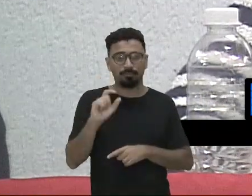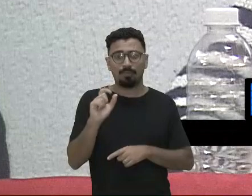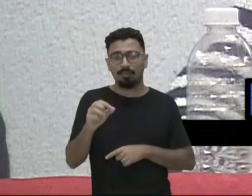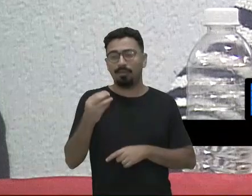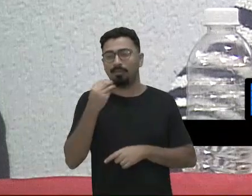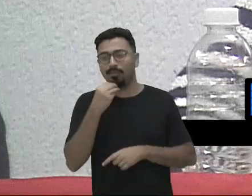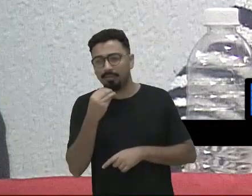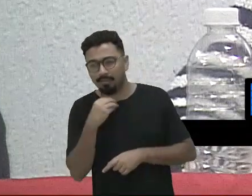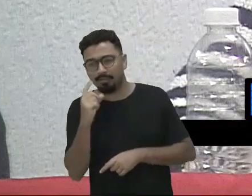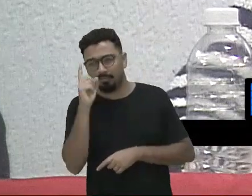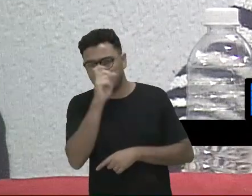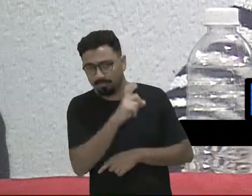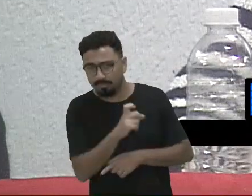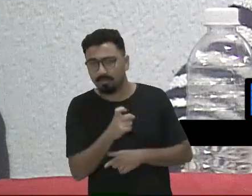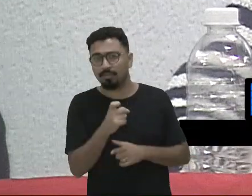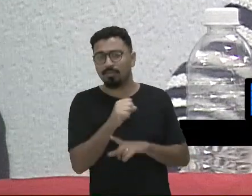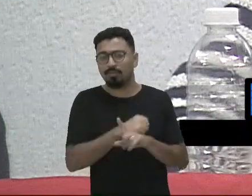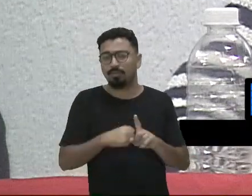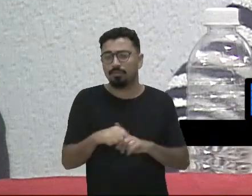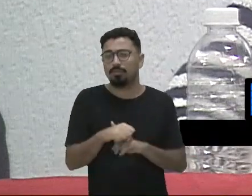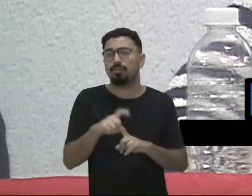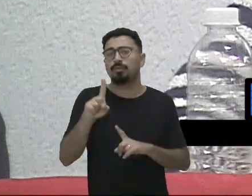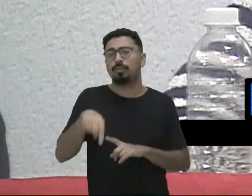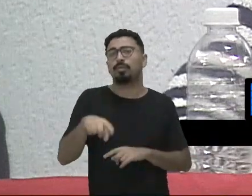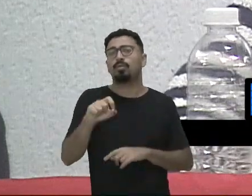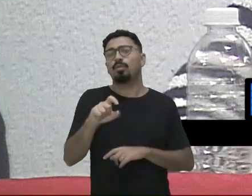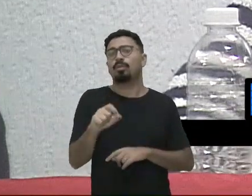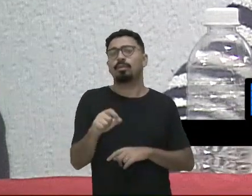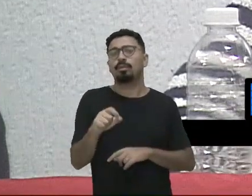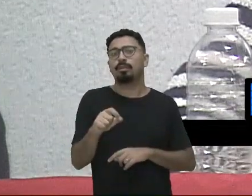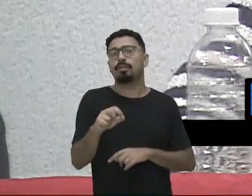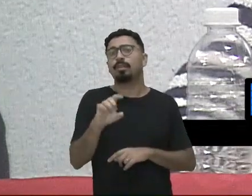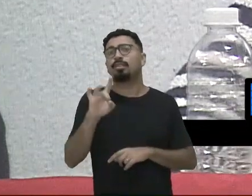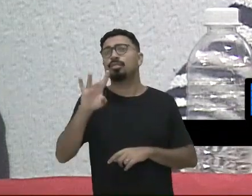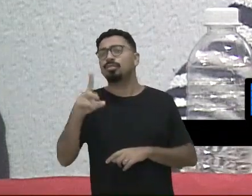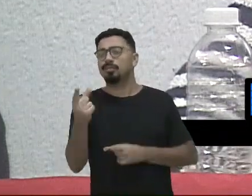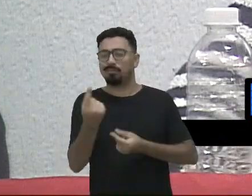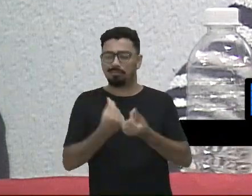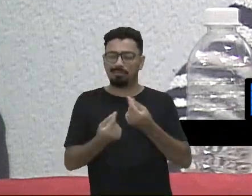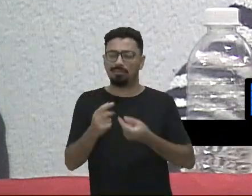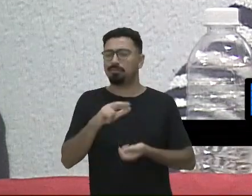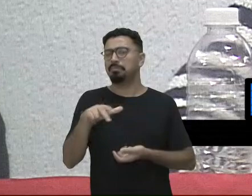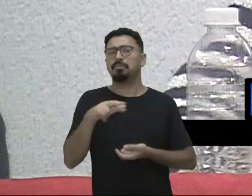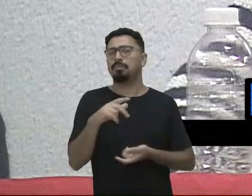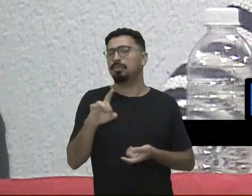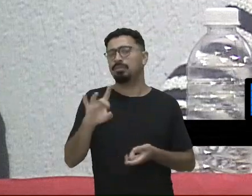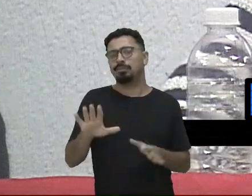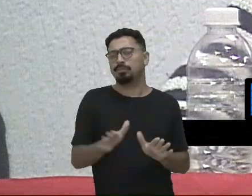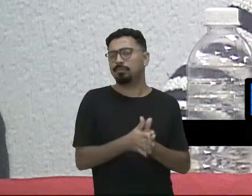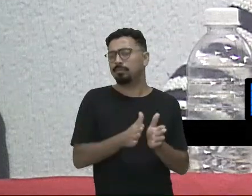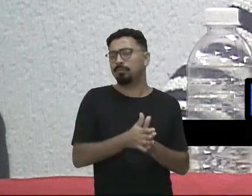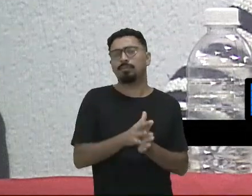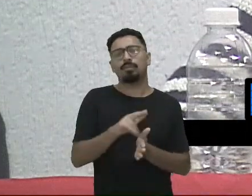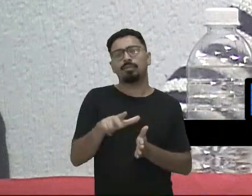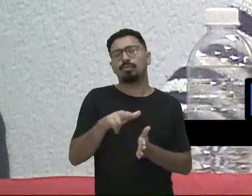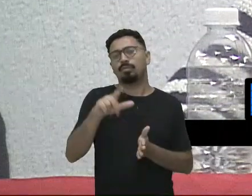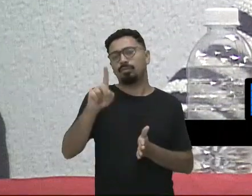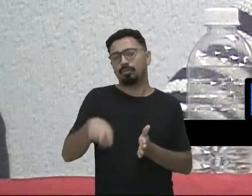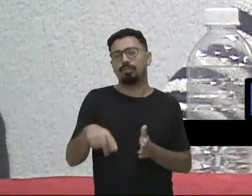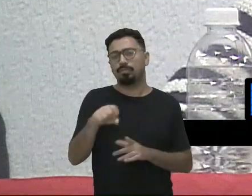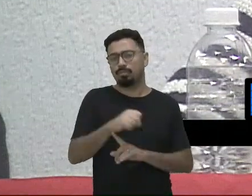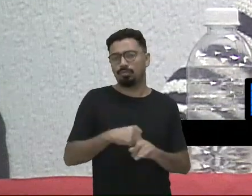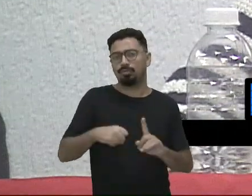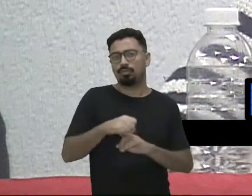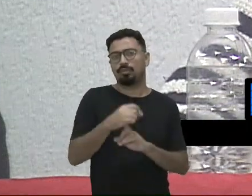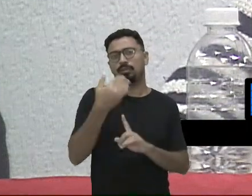social, a superação da ideia de que vulnerabilidade social é só questão econômica, né? A vulnerabilidade social, o nosso entendimento